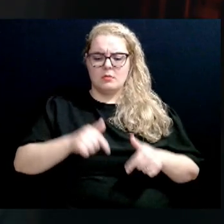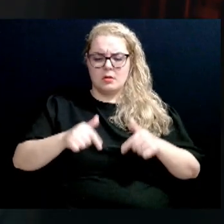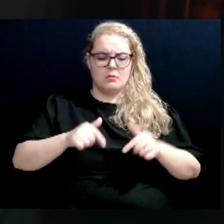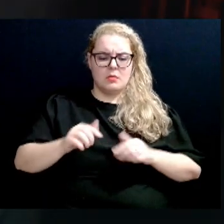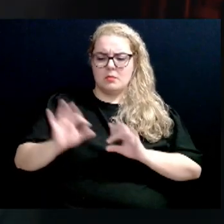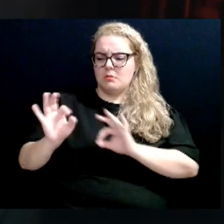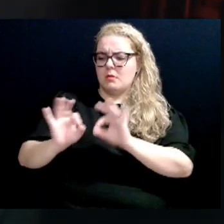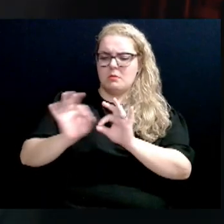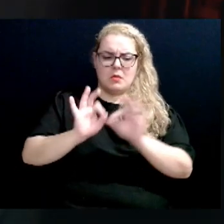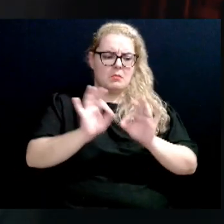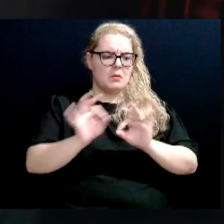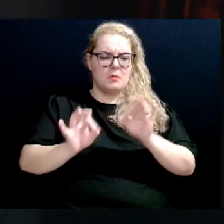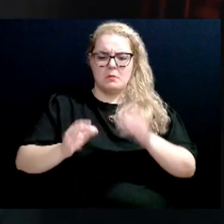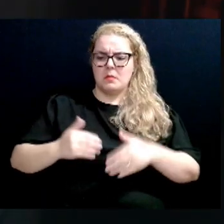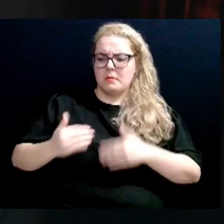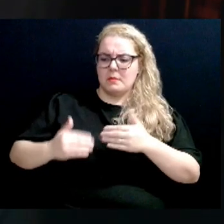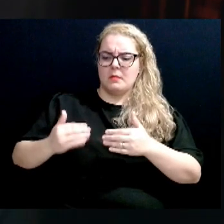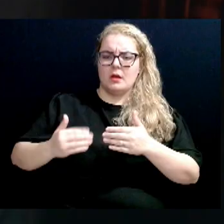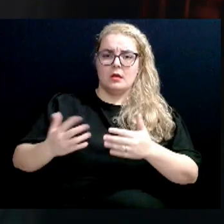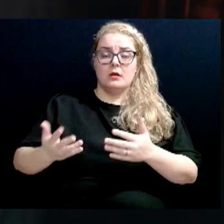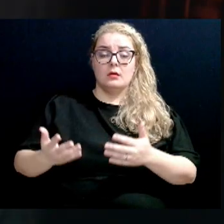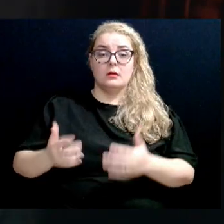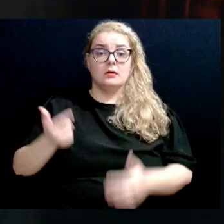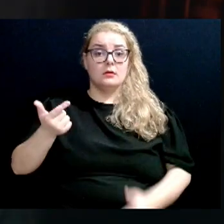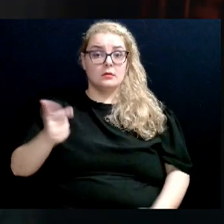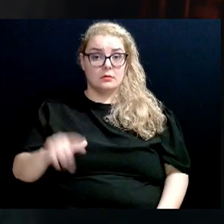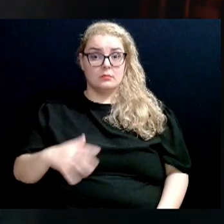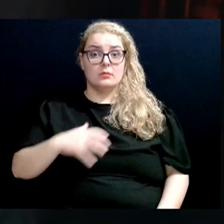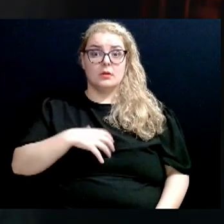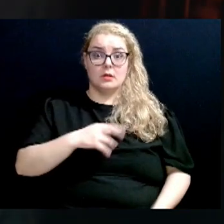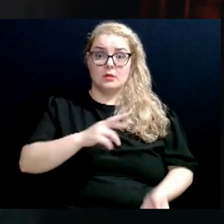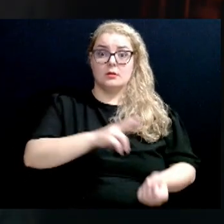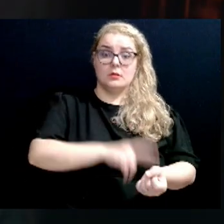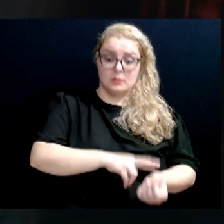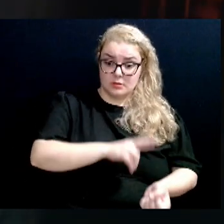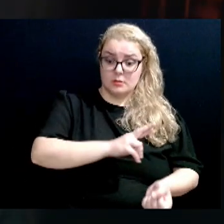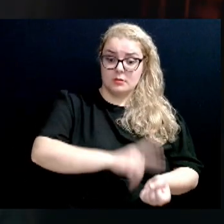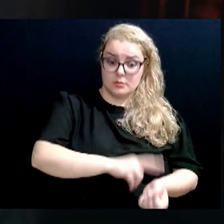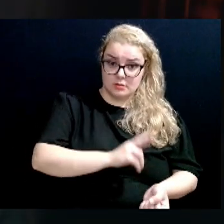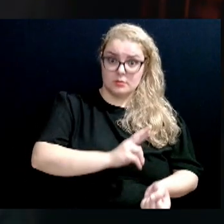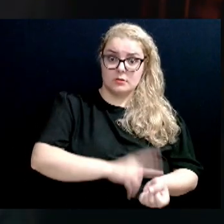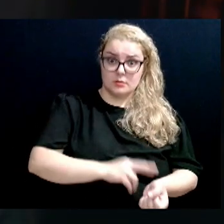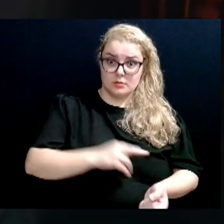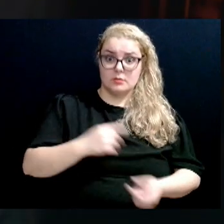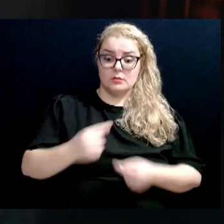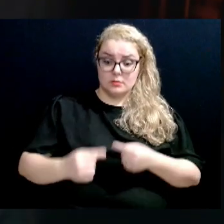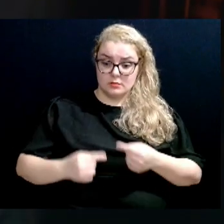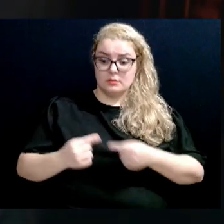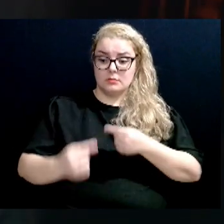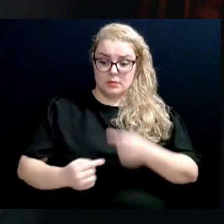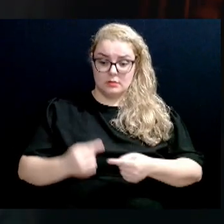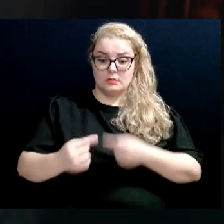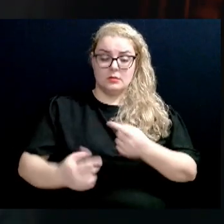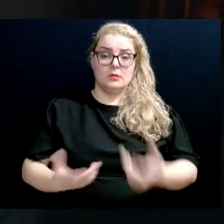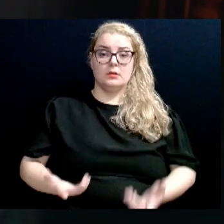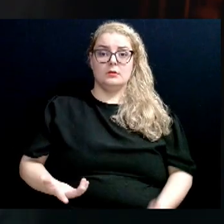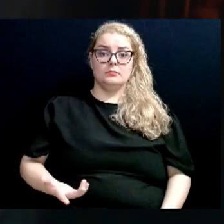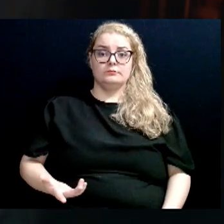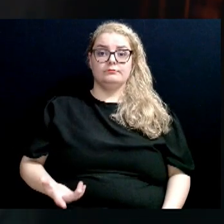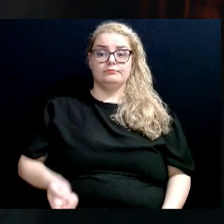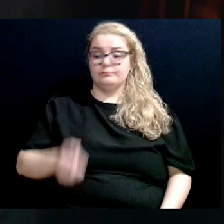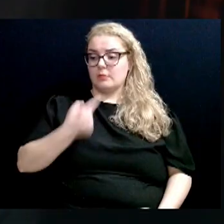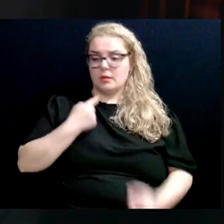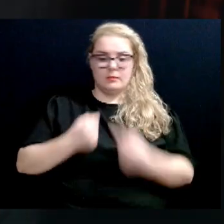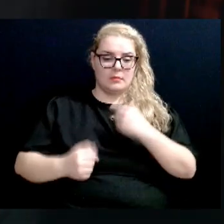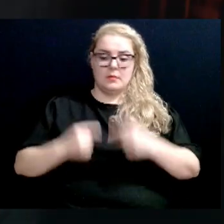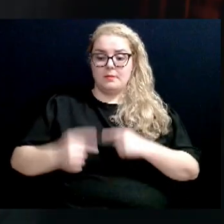gente, para manter, né, essa rodinha que gira, a gente começa a ingerir suplementos de forma